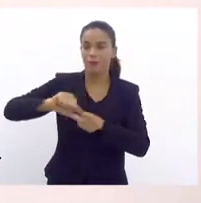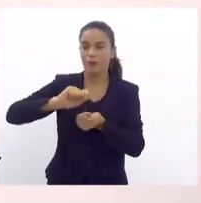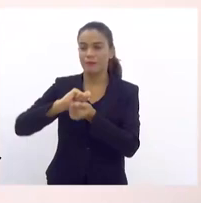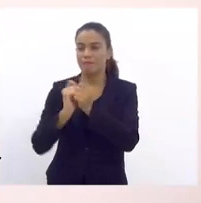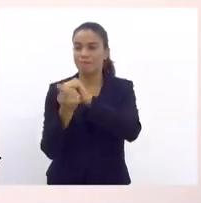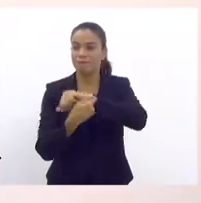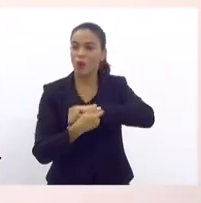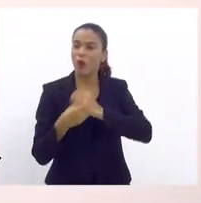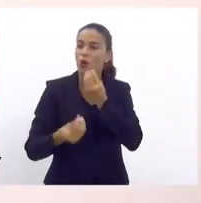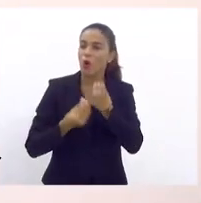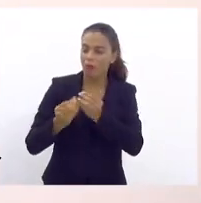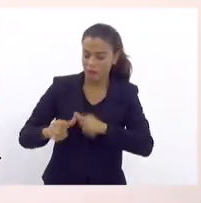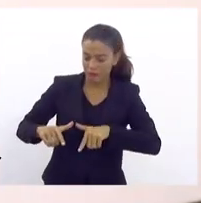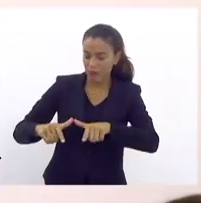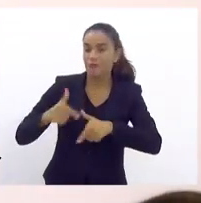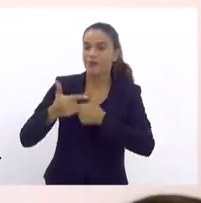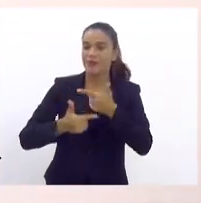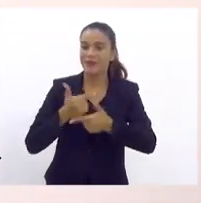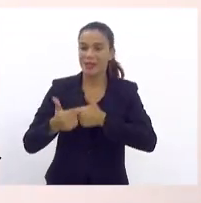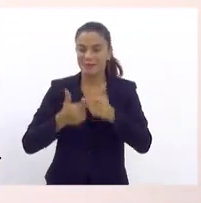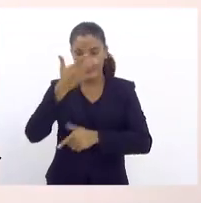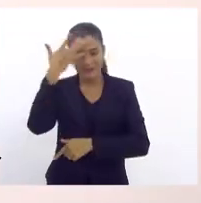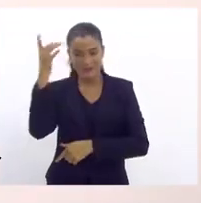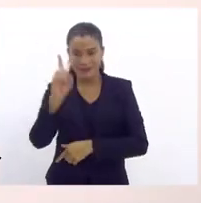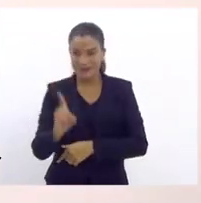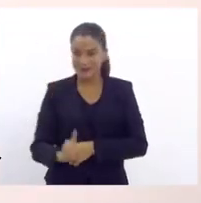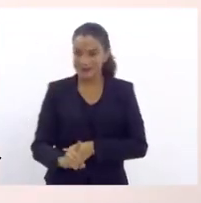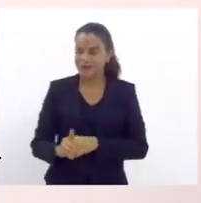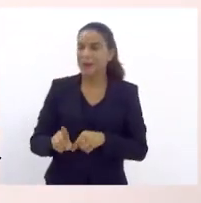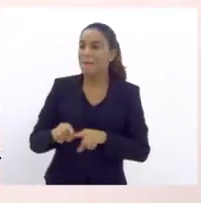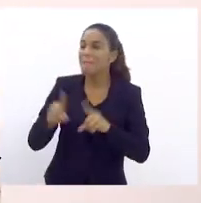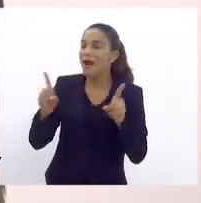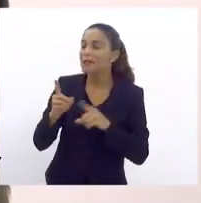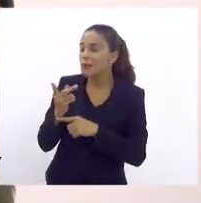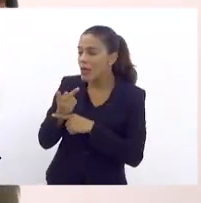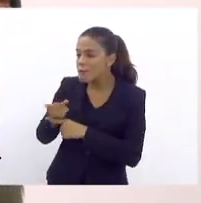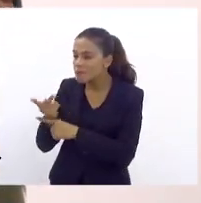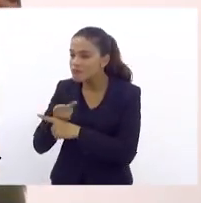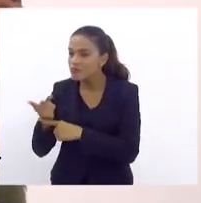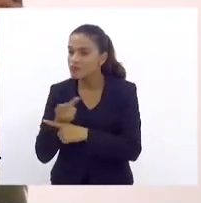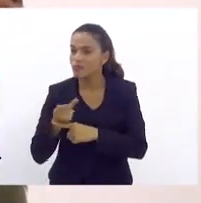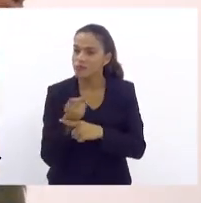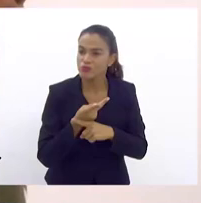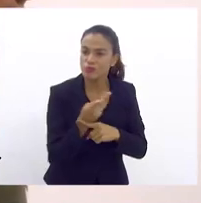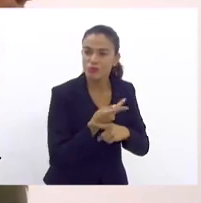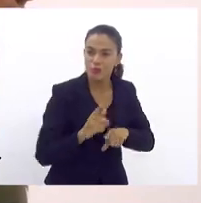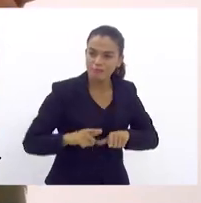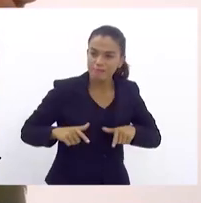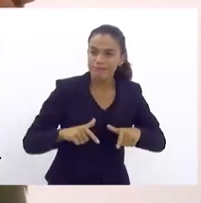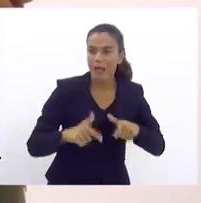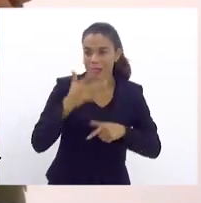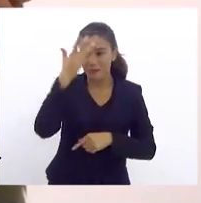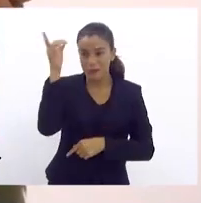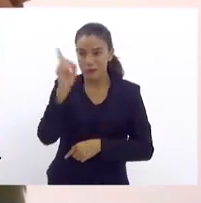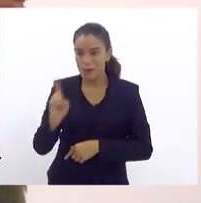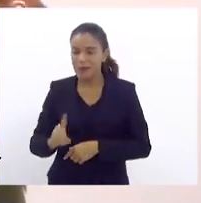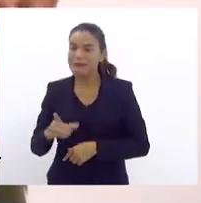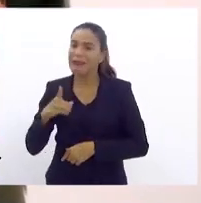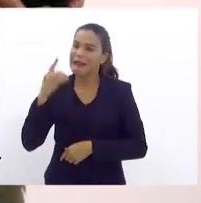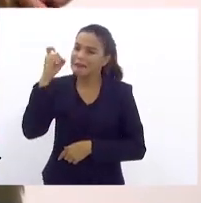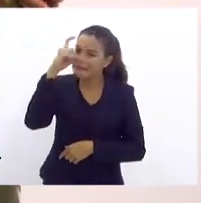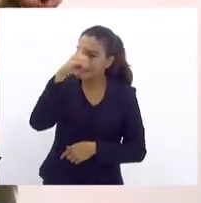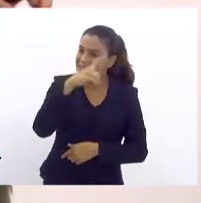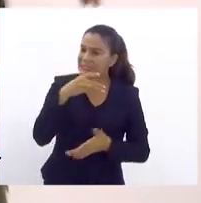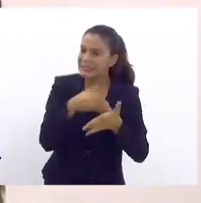como é que será nosso trabalho da pessoa com deficiência que vai ser um trabalho mais de busca ativa porque as pessoas com deficiência tem muita dificuldade